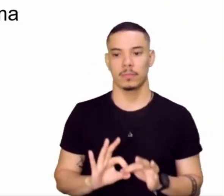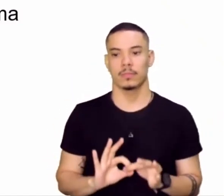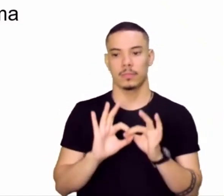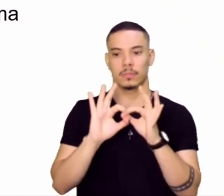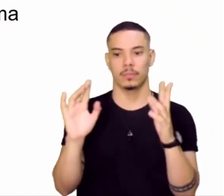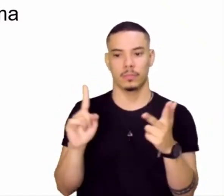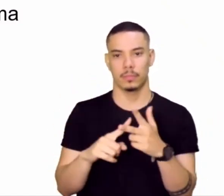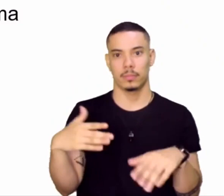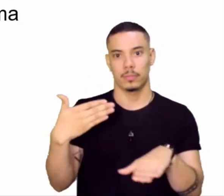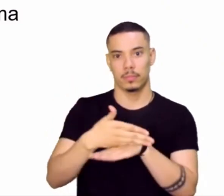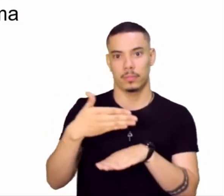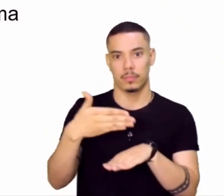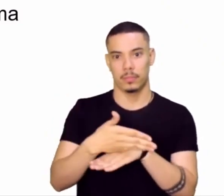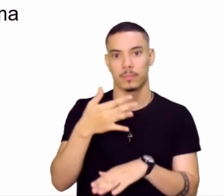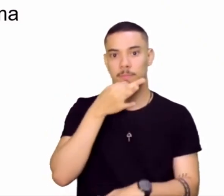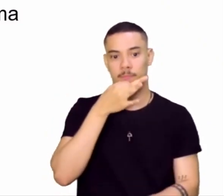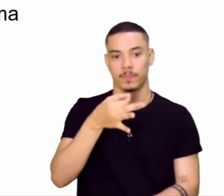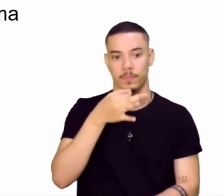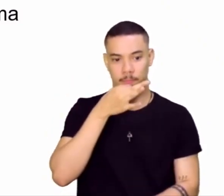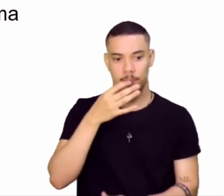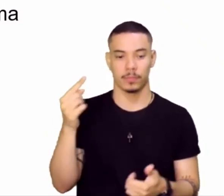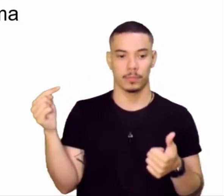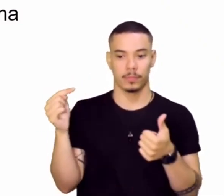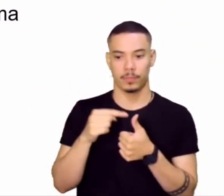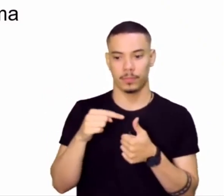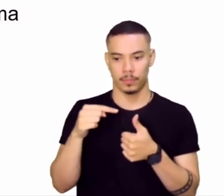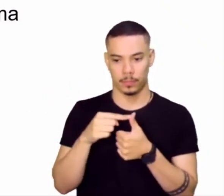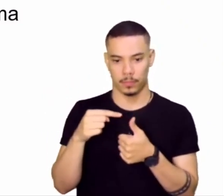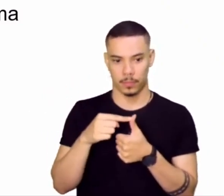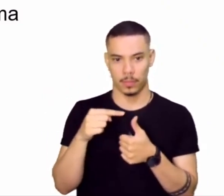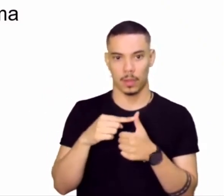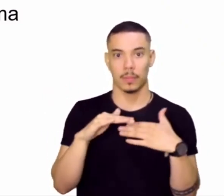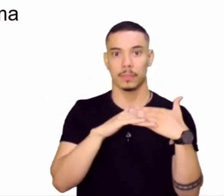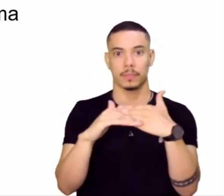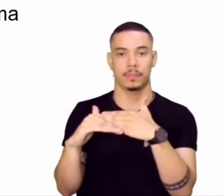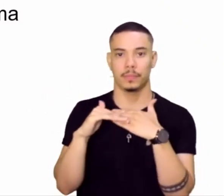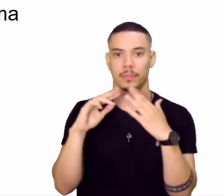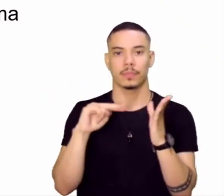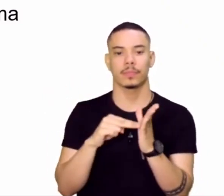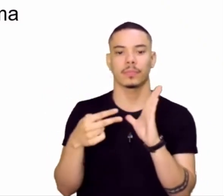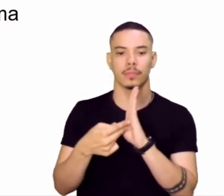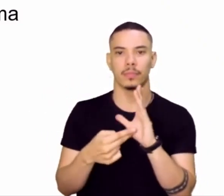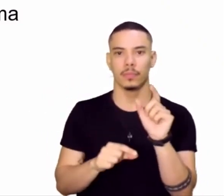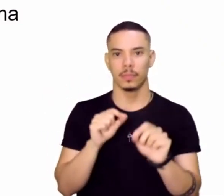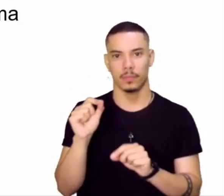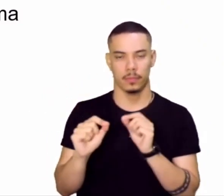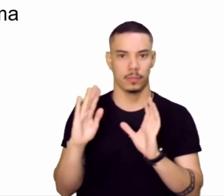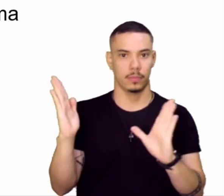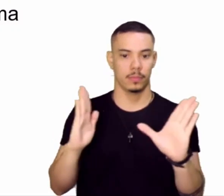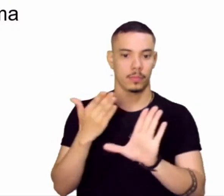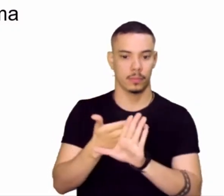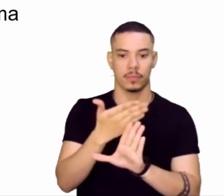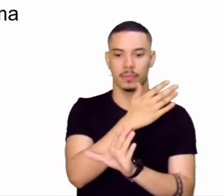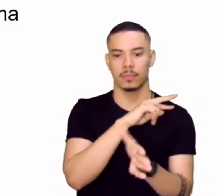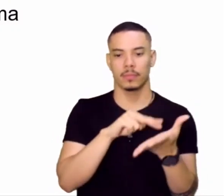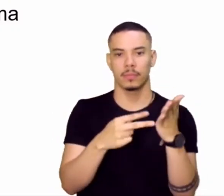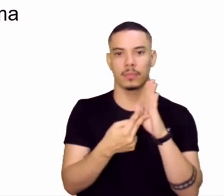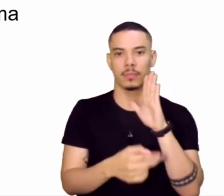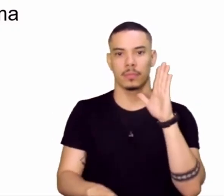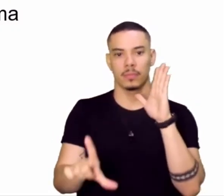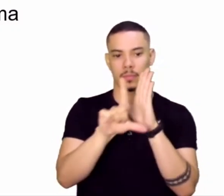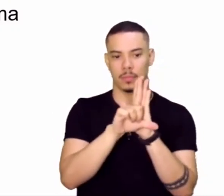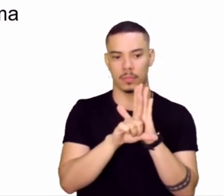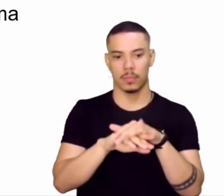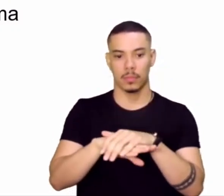no poder. O primeiro, igualdade, significa, naquela época, né, significava perante as leis